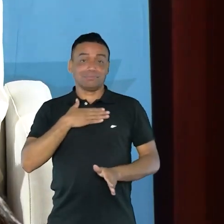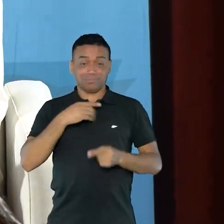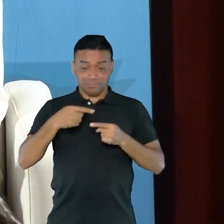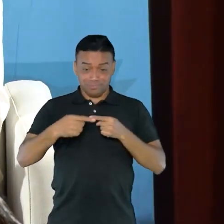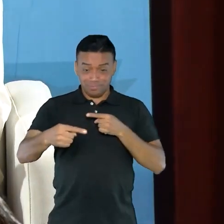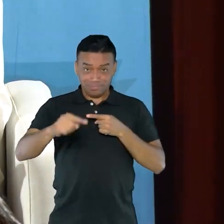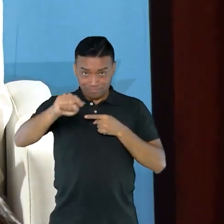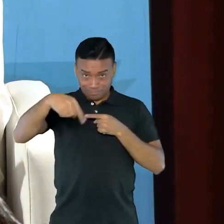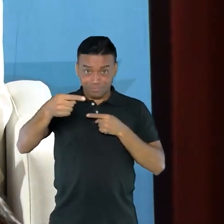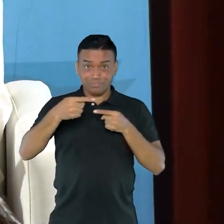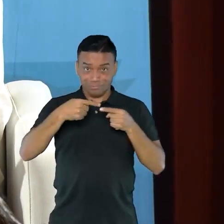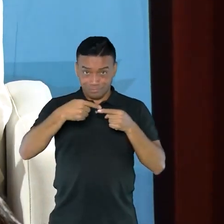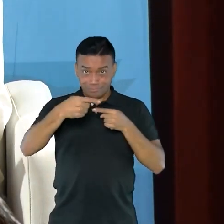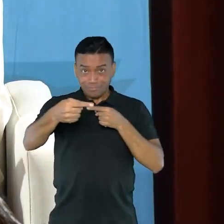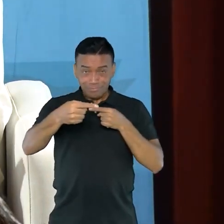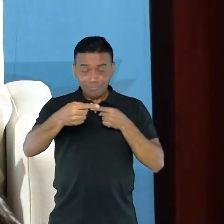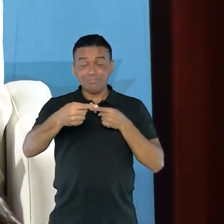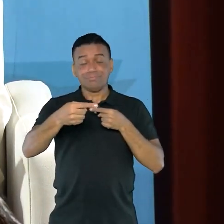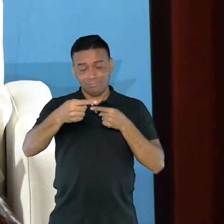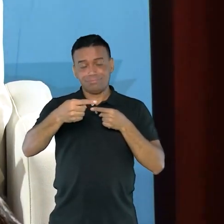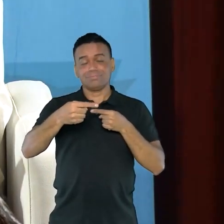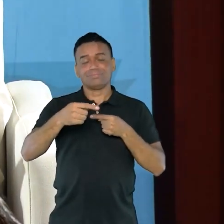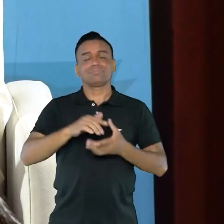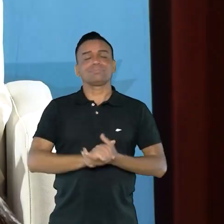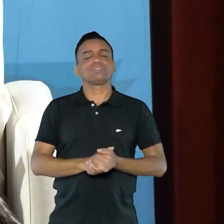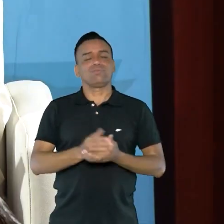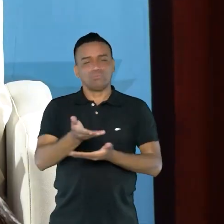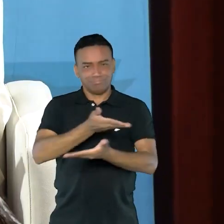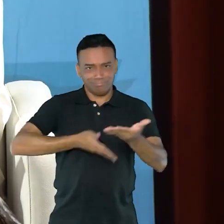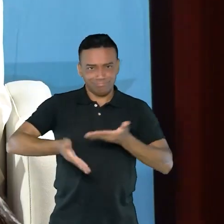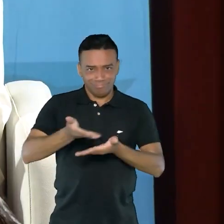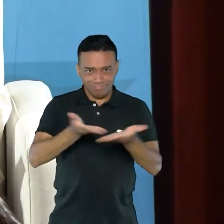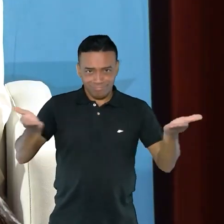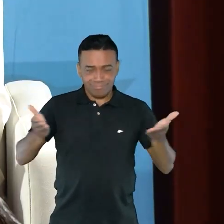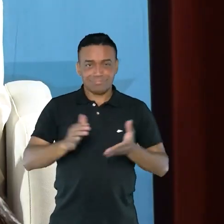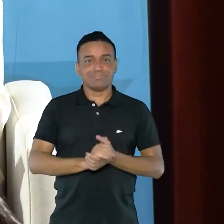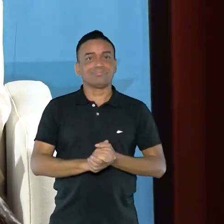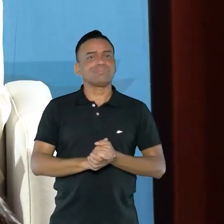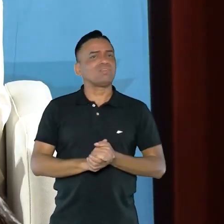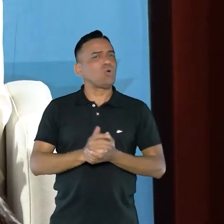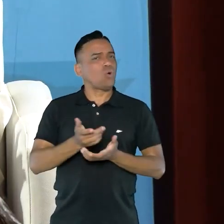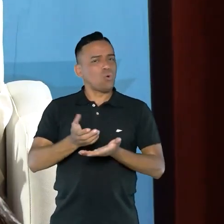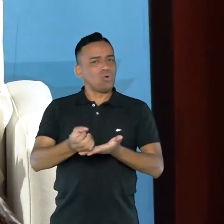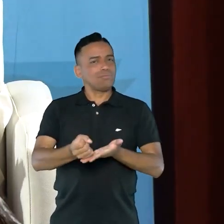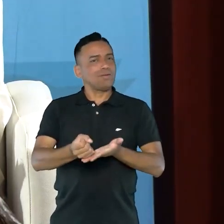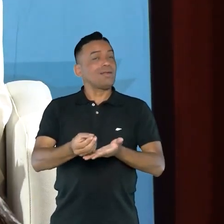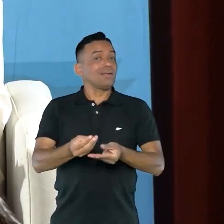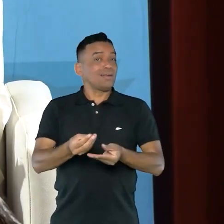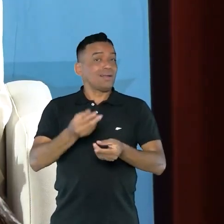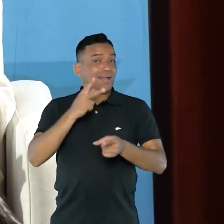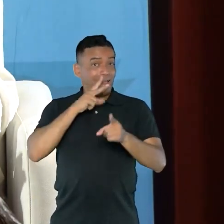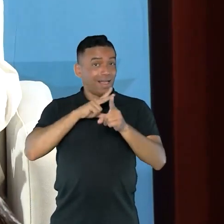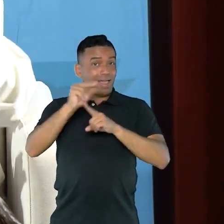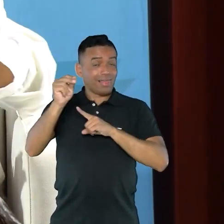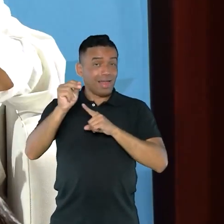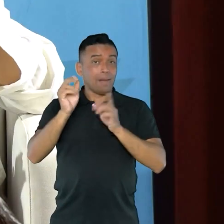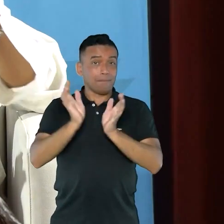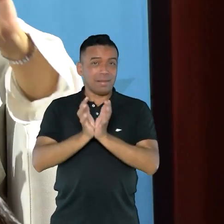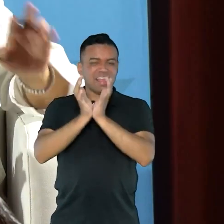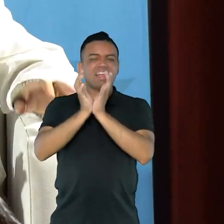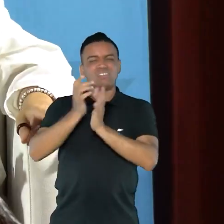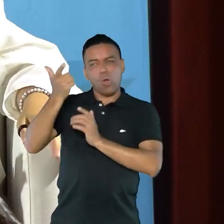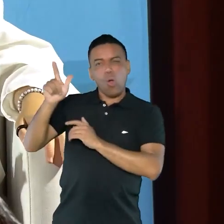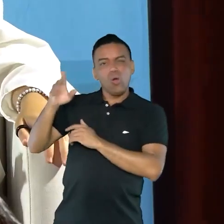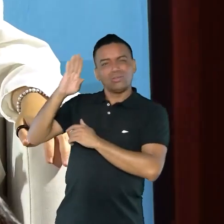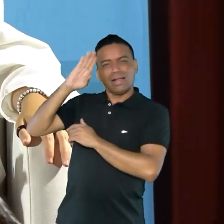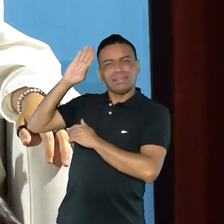vem, até vou partilhar com vocês, eu vou receber um prêmio. Eu já recebi outros antes, de ordem